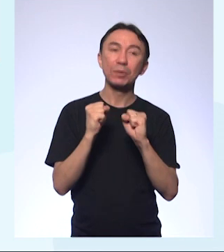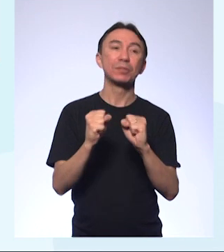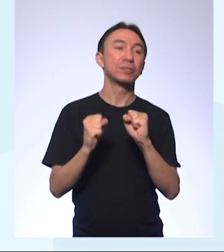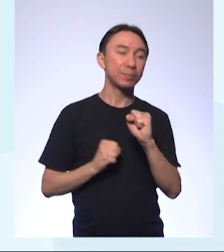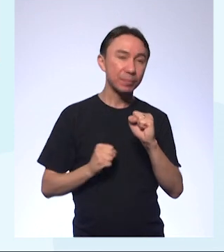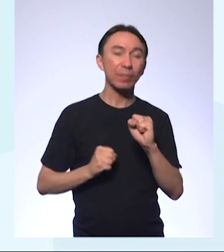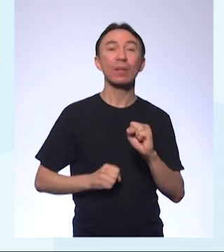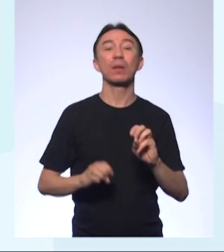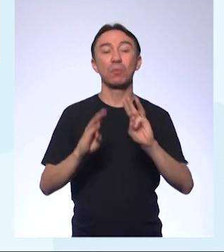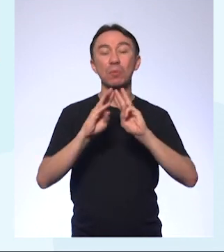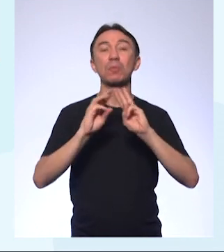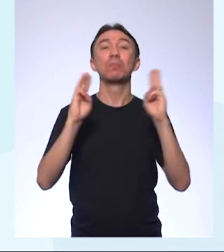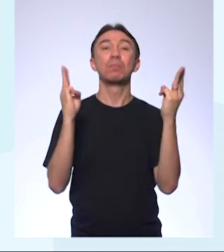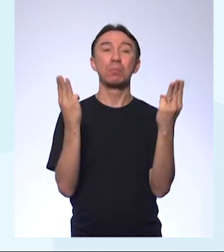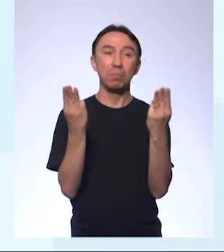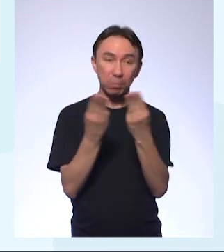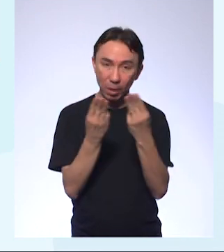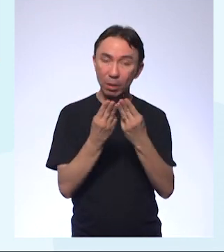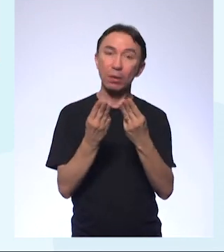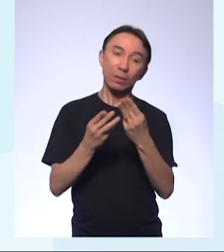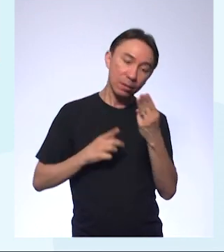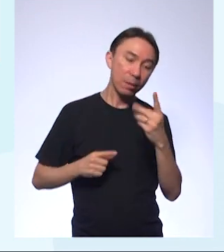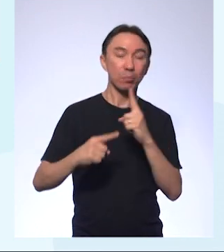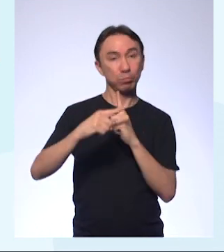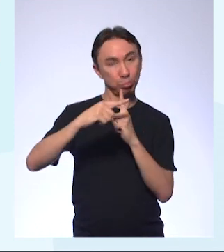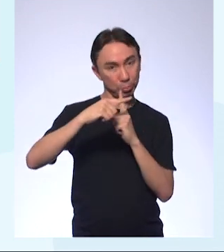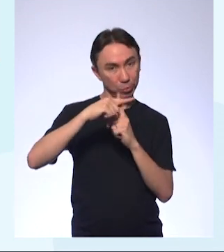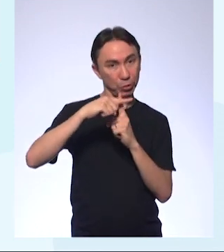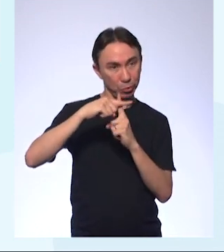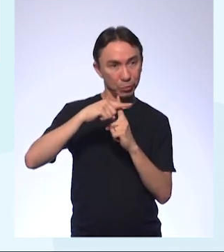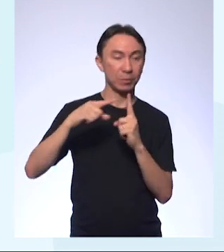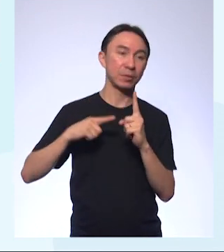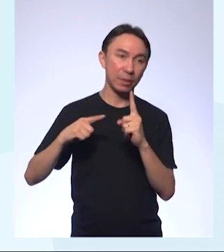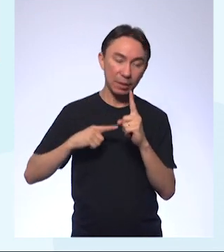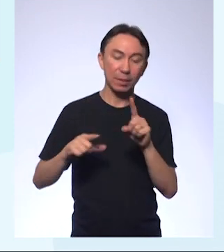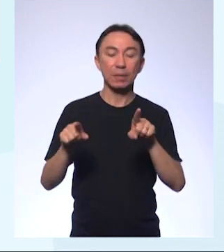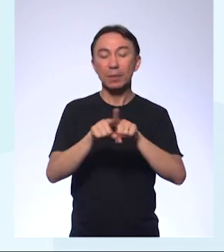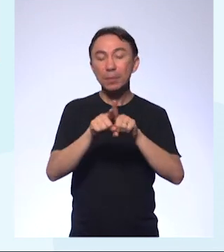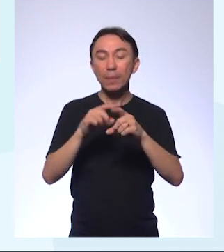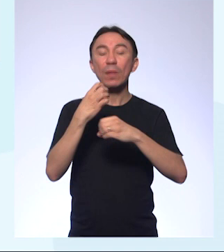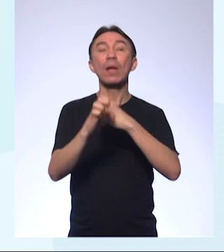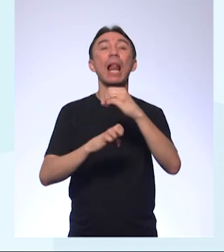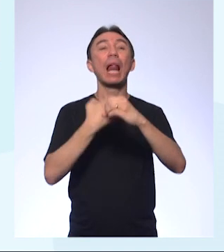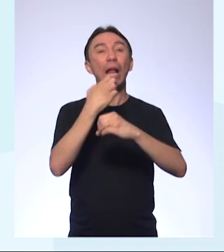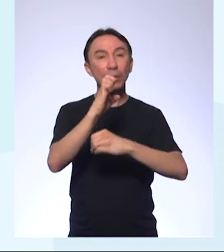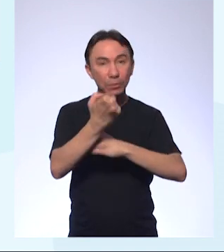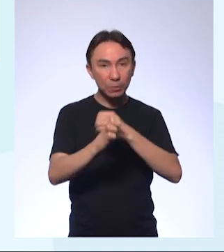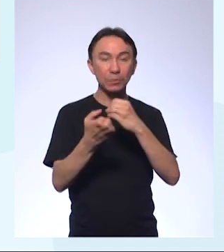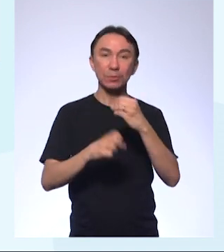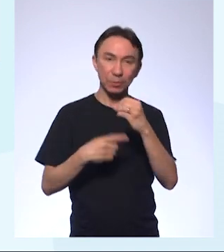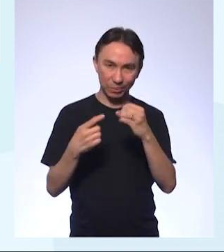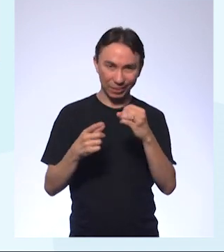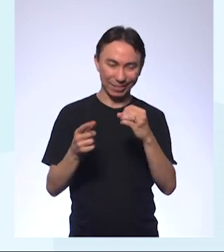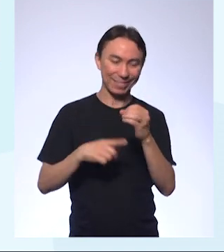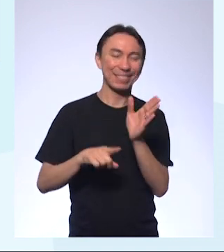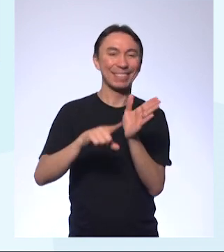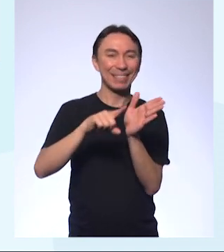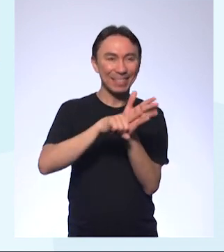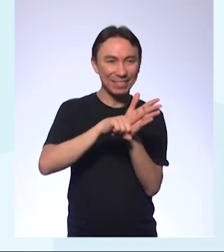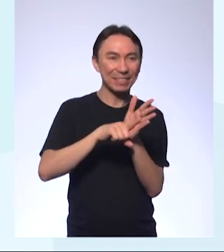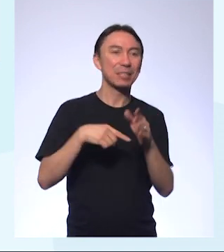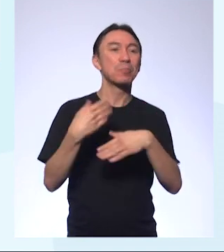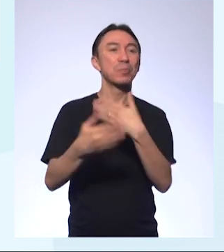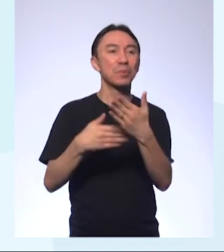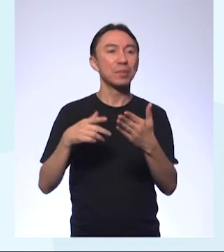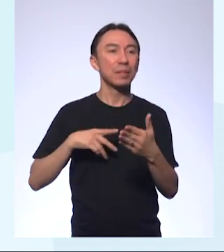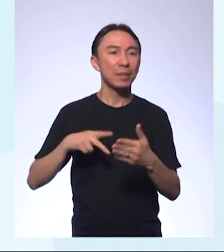massa de carga positiva com os elétrons de carga negativa. Passado algum tempo, nós temos o modelo de